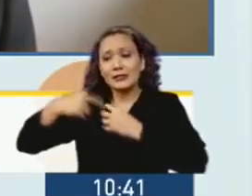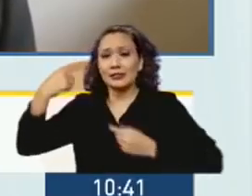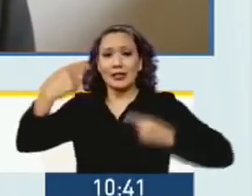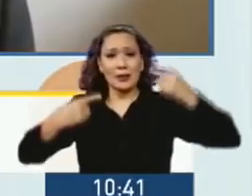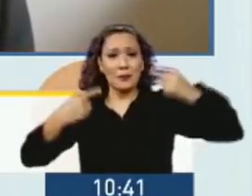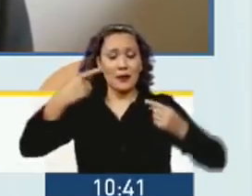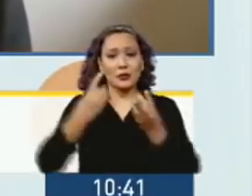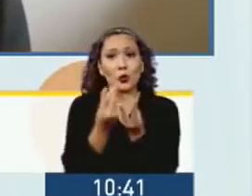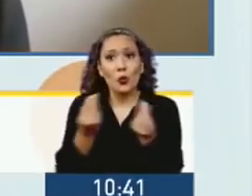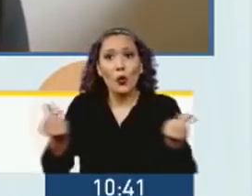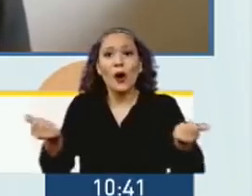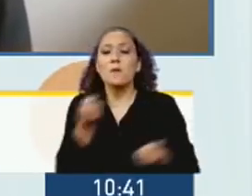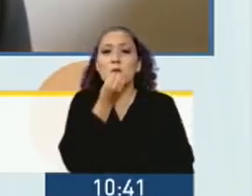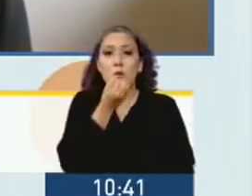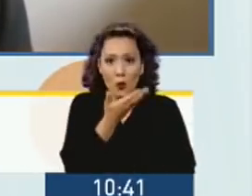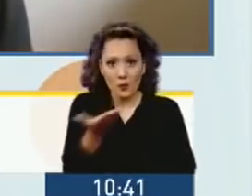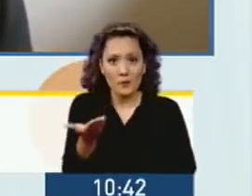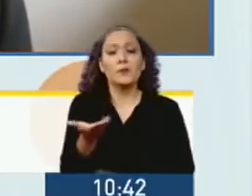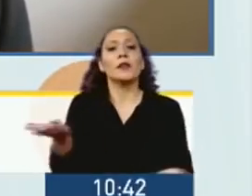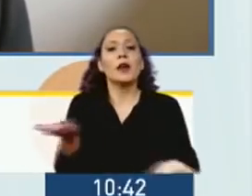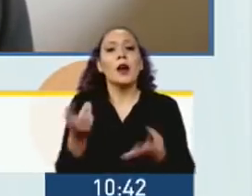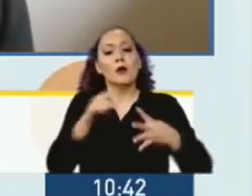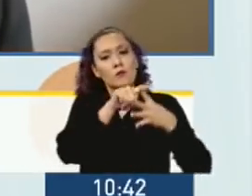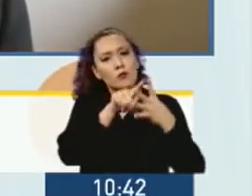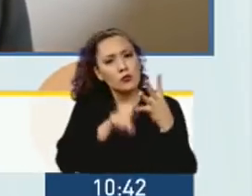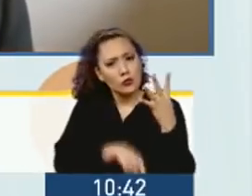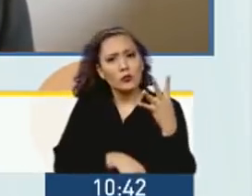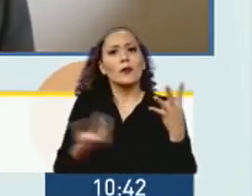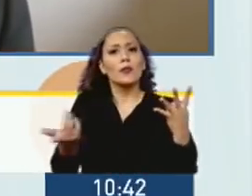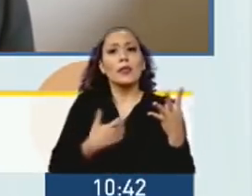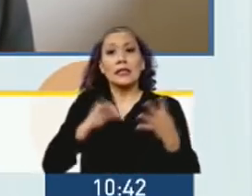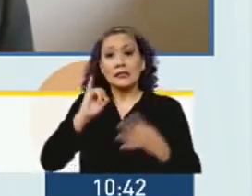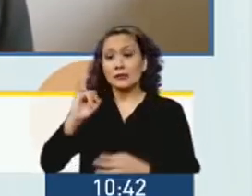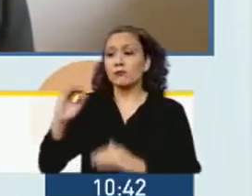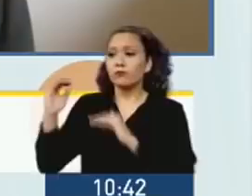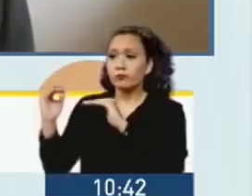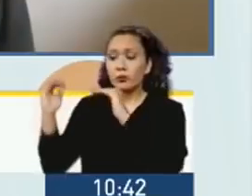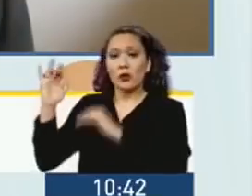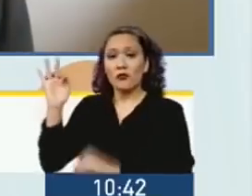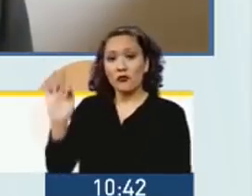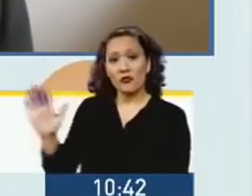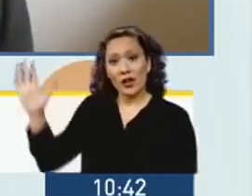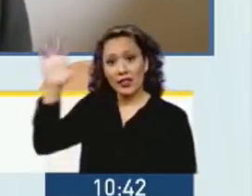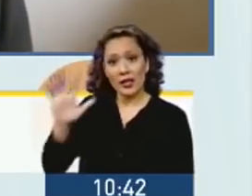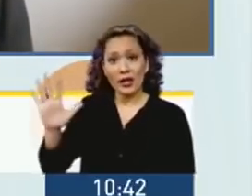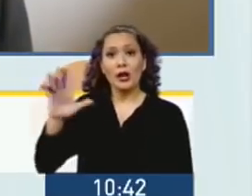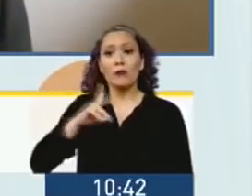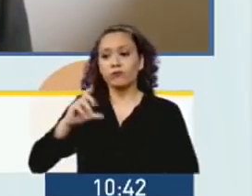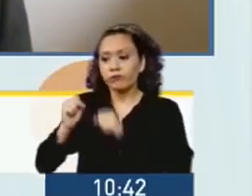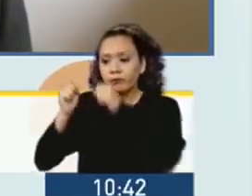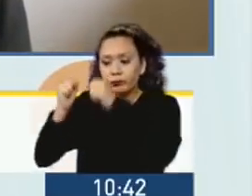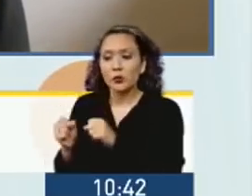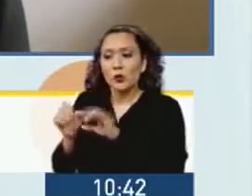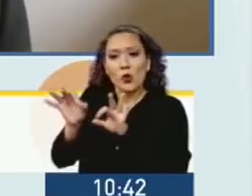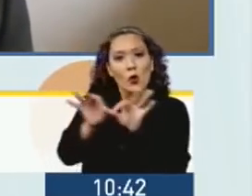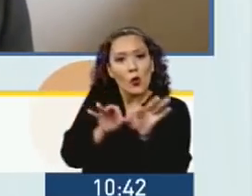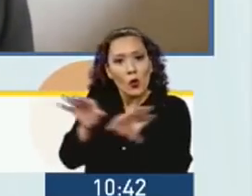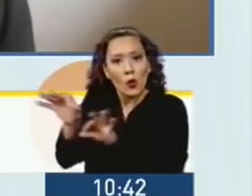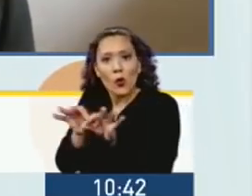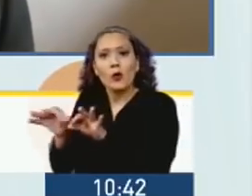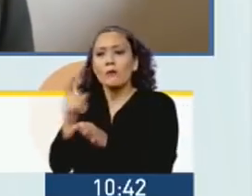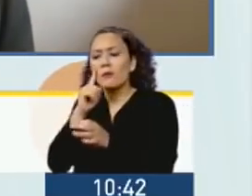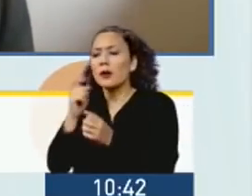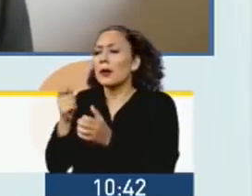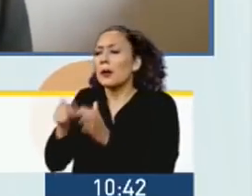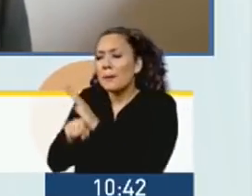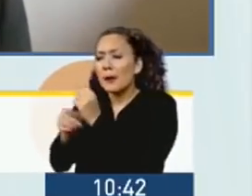qualidade que vocês estão propondo aqui. Resolvendo esses quatro pontos, e as autoridades, tanto federais como as demais, atuarem em coordenação com base em